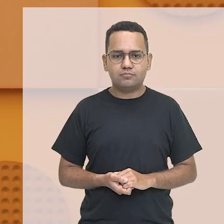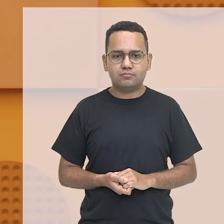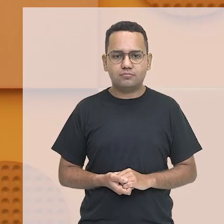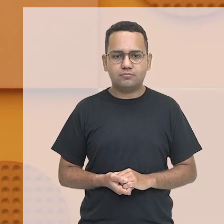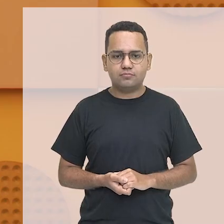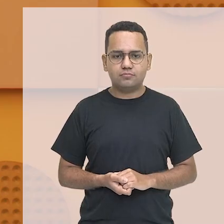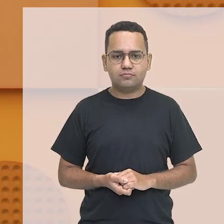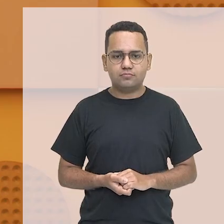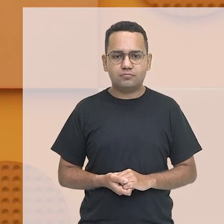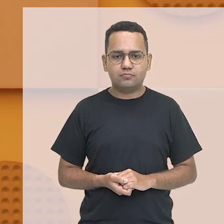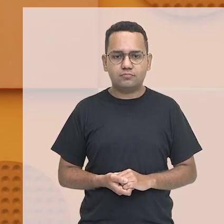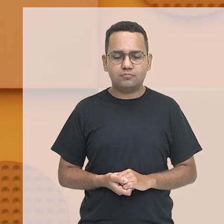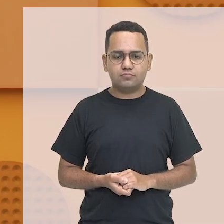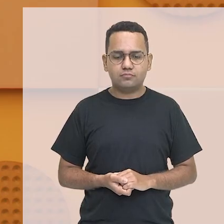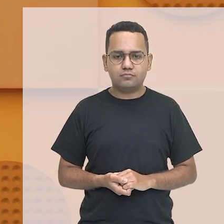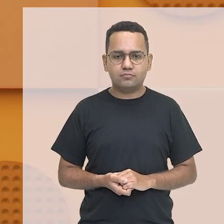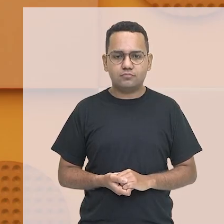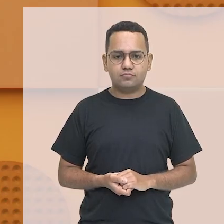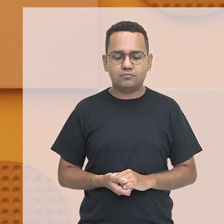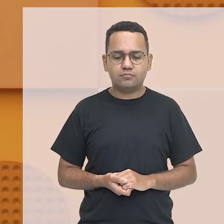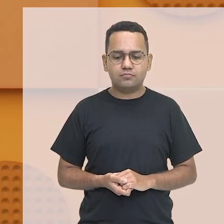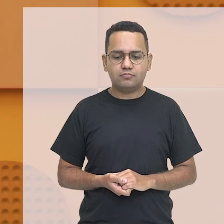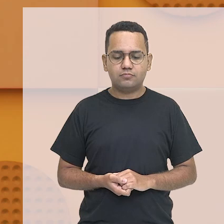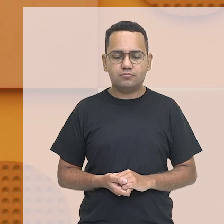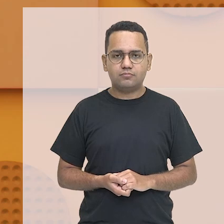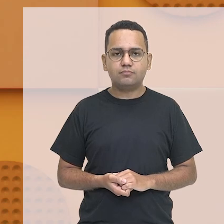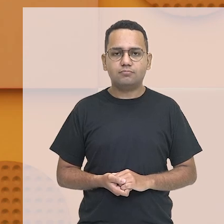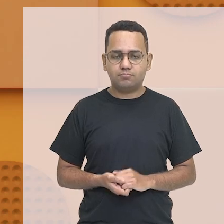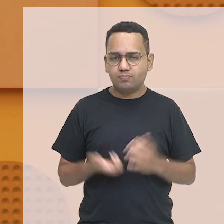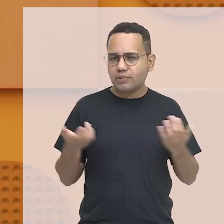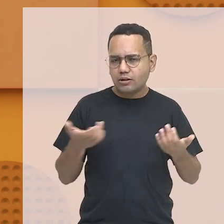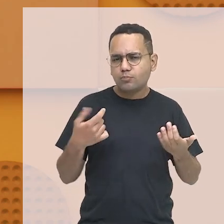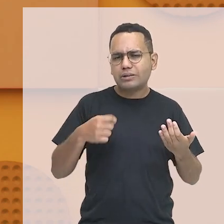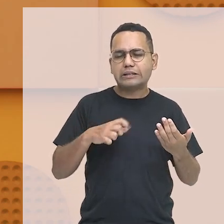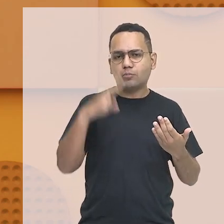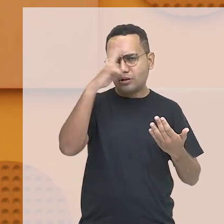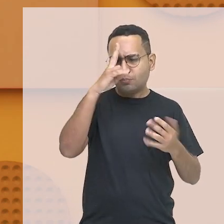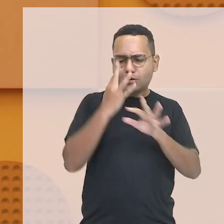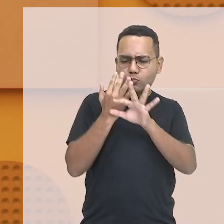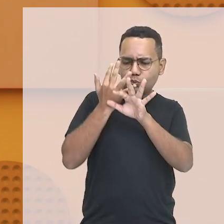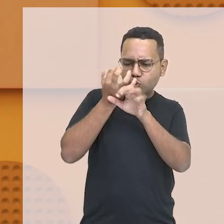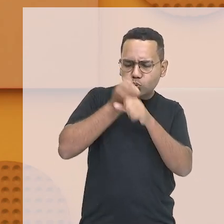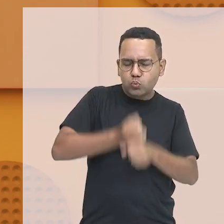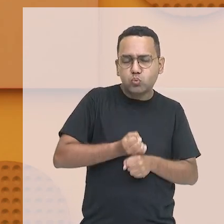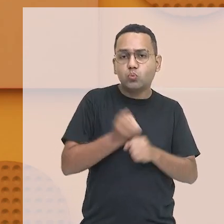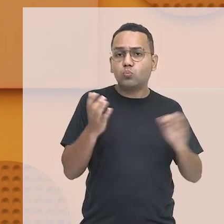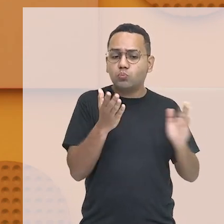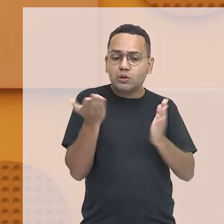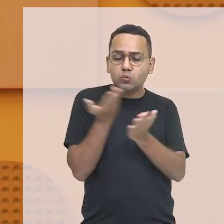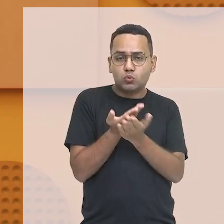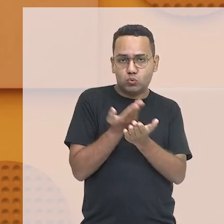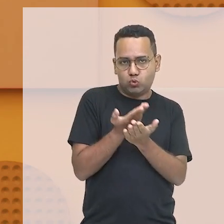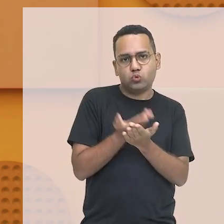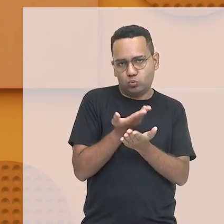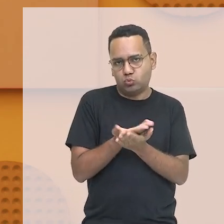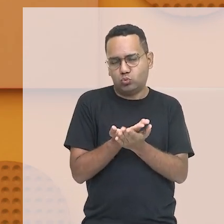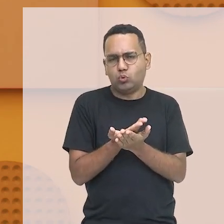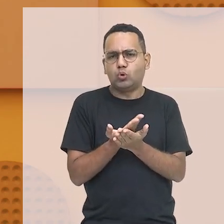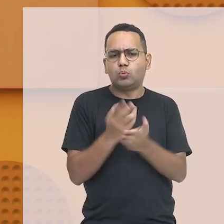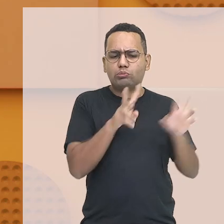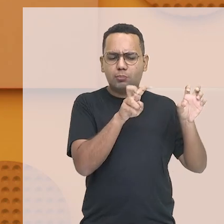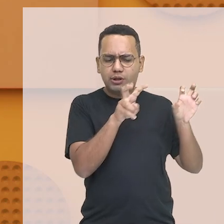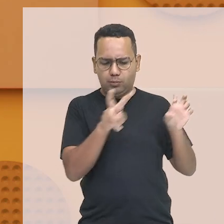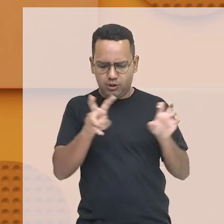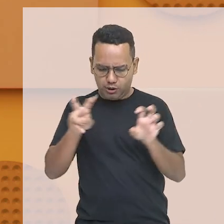Vamos lá relembrar o que nós estudamos aí durante a nossa unidade 3, né? Relembrando aí alguns assuntos que vão